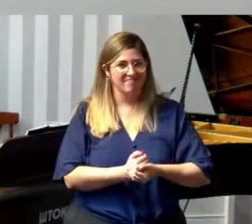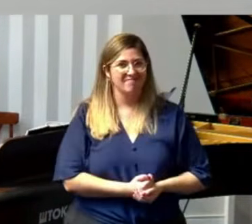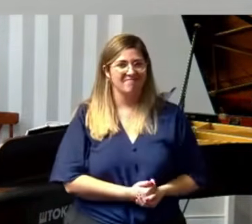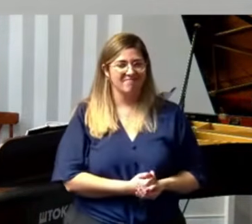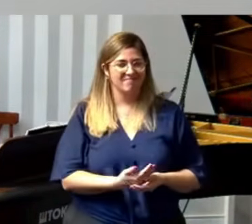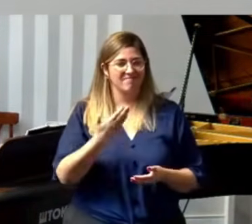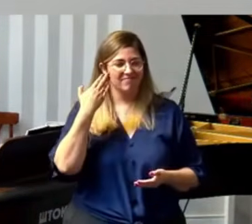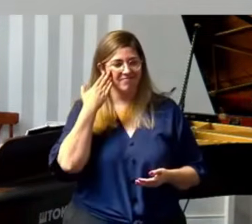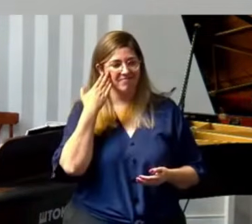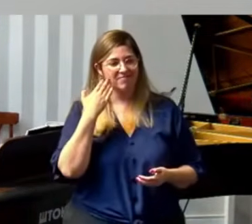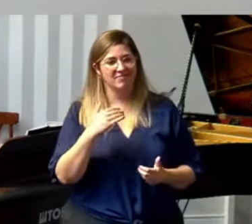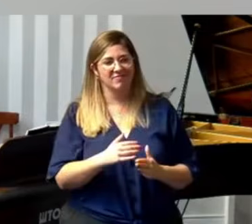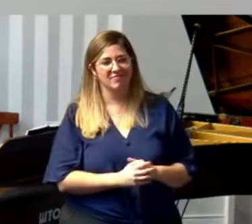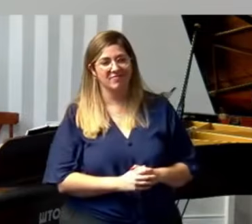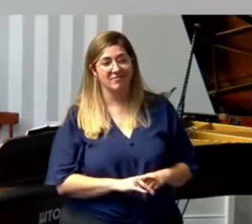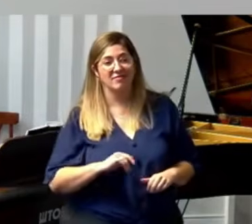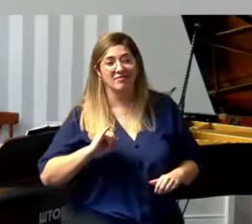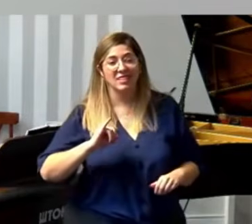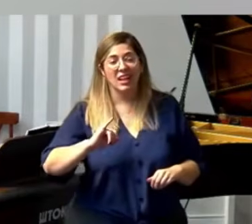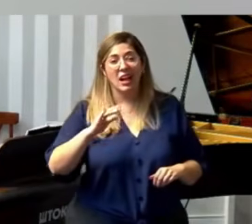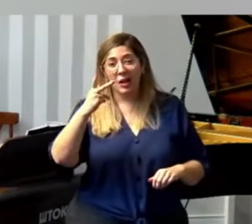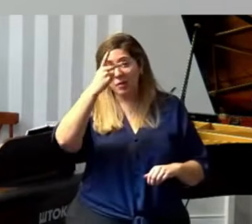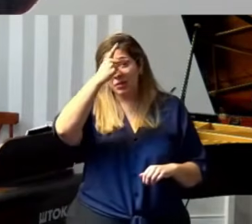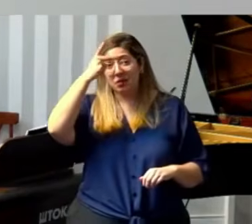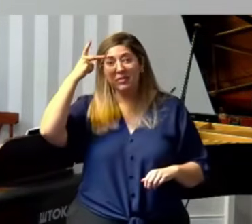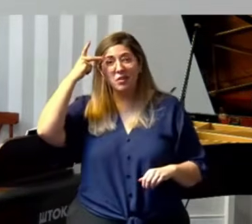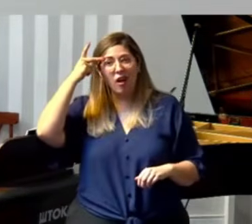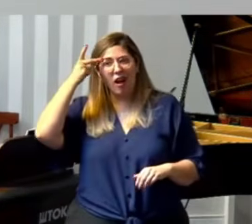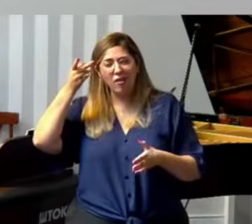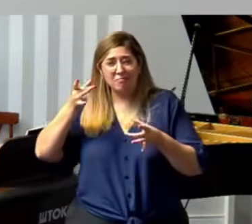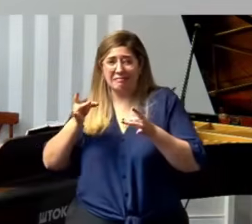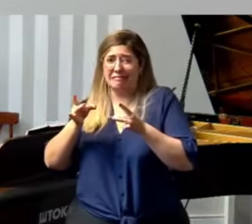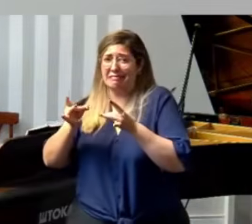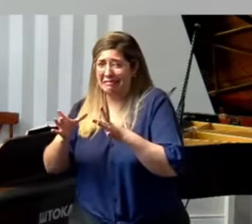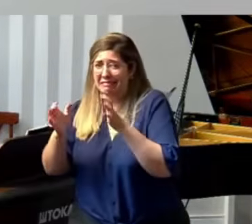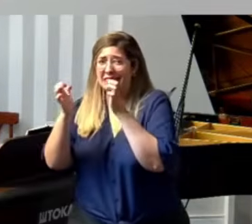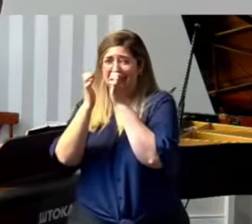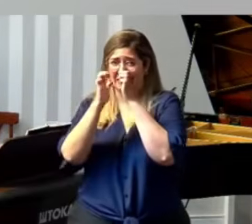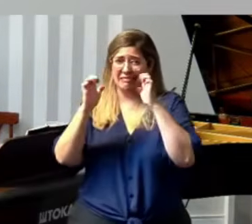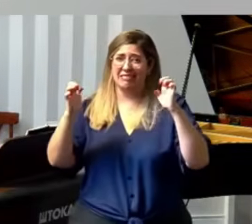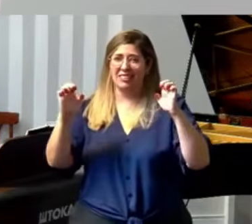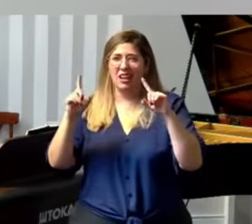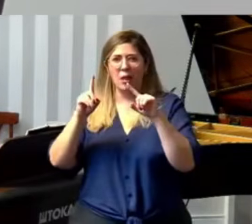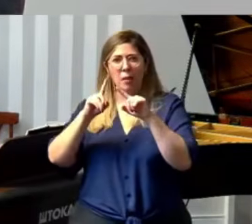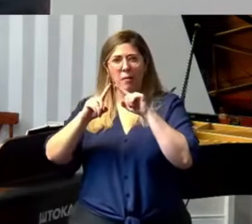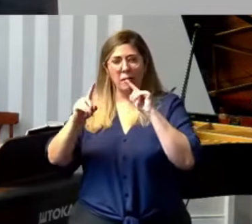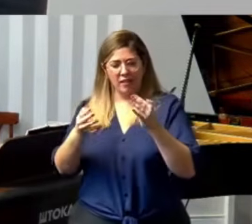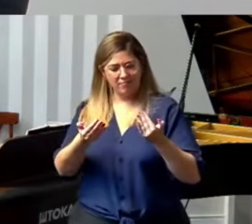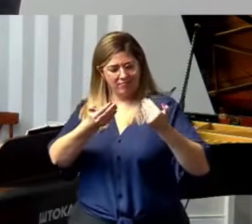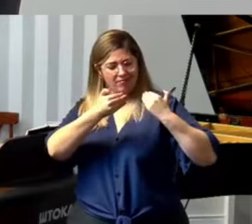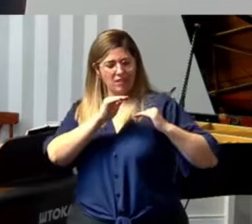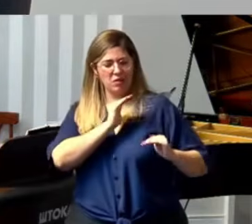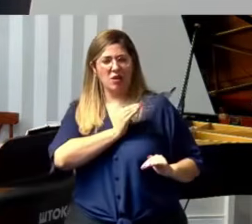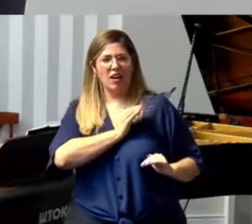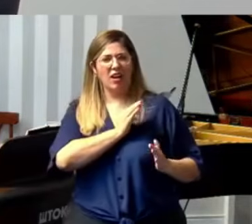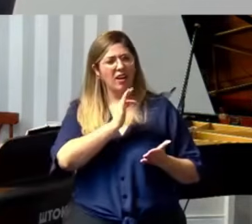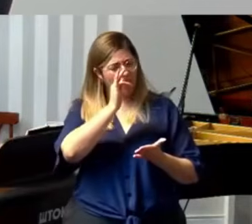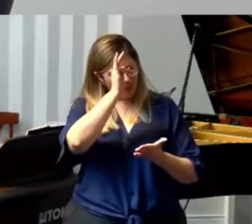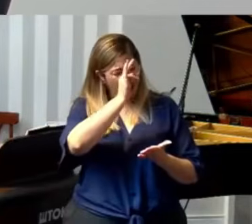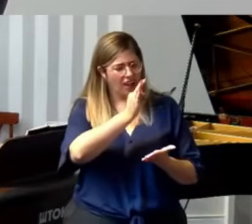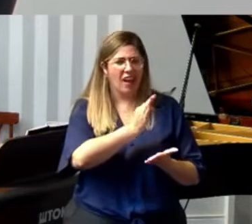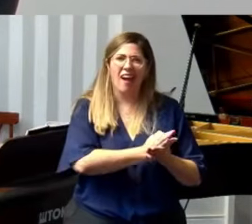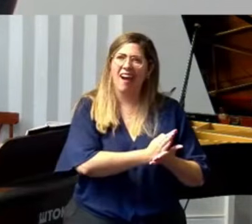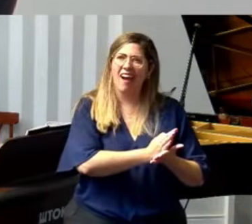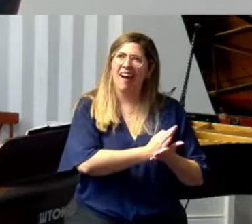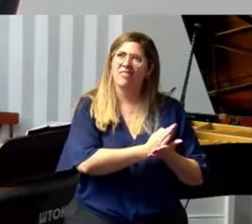para fora do jardim é alguém carregado de esperança, carregado com fé. E talvez a grande